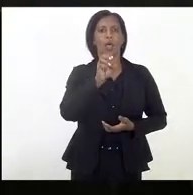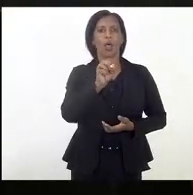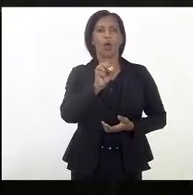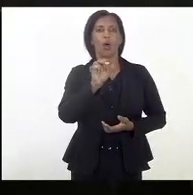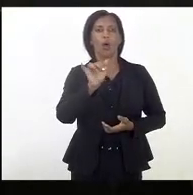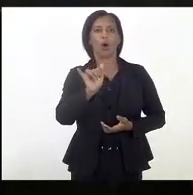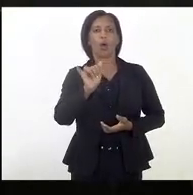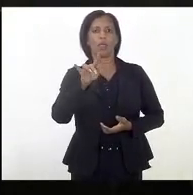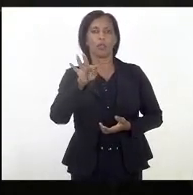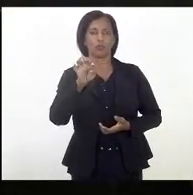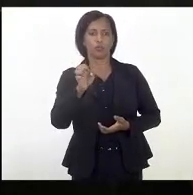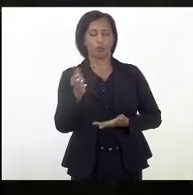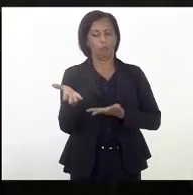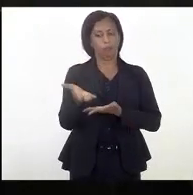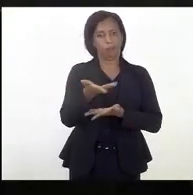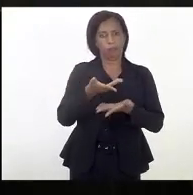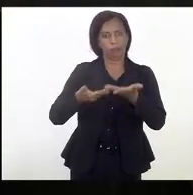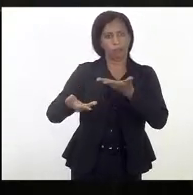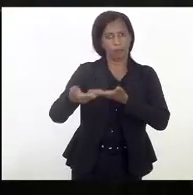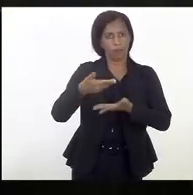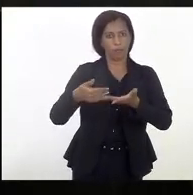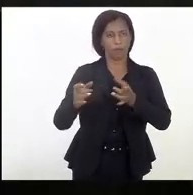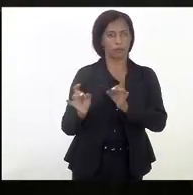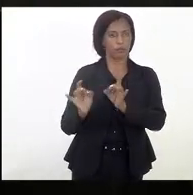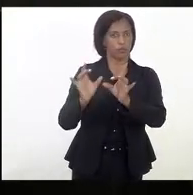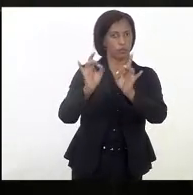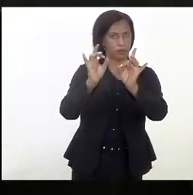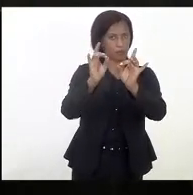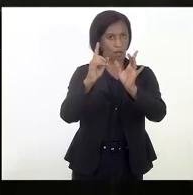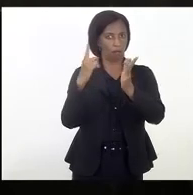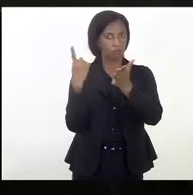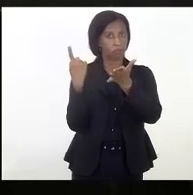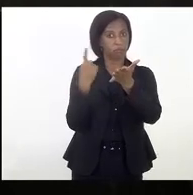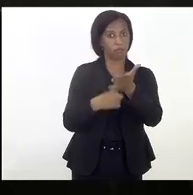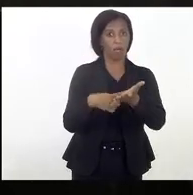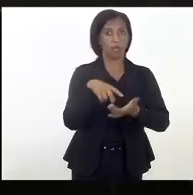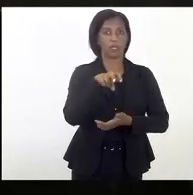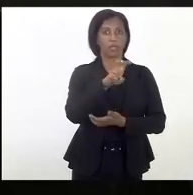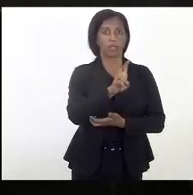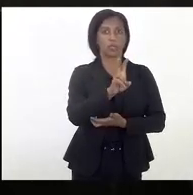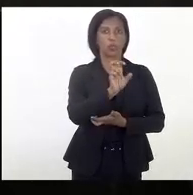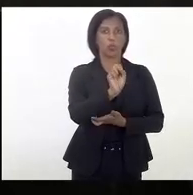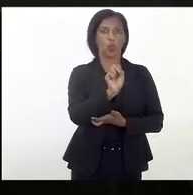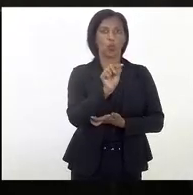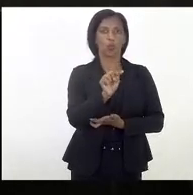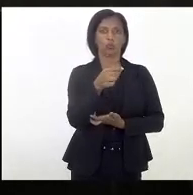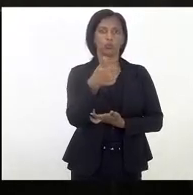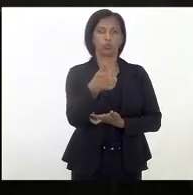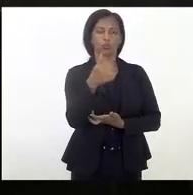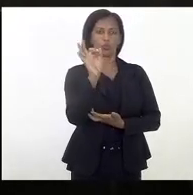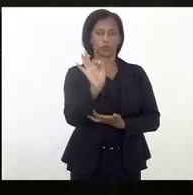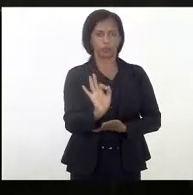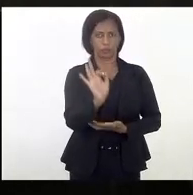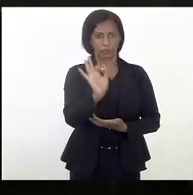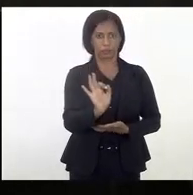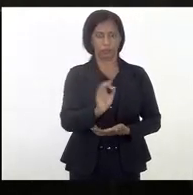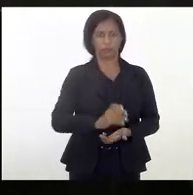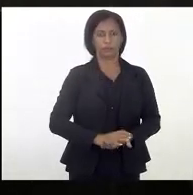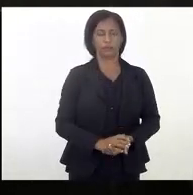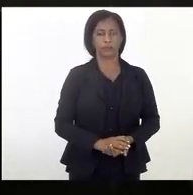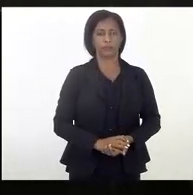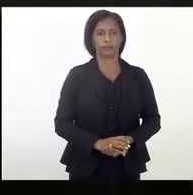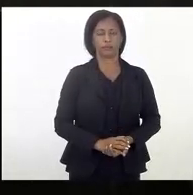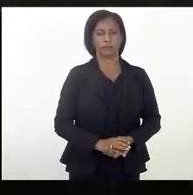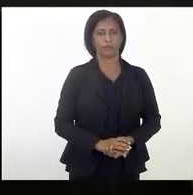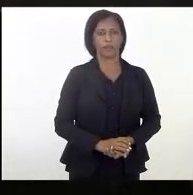especial já atingiu a marca é de 58. Um por cento